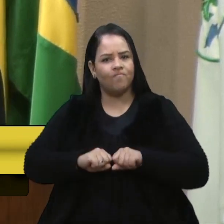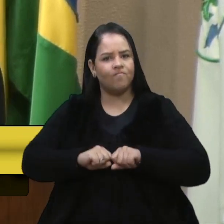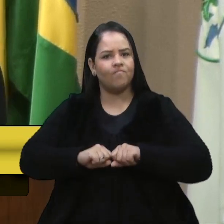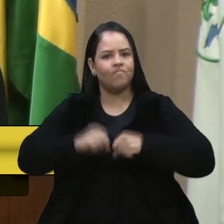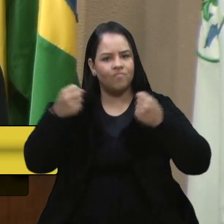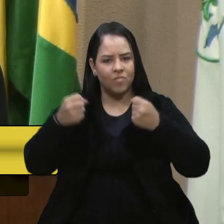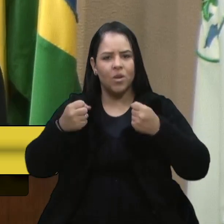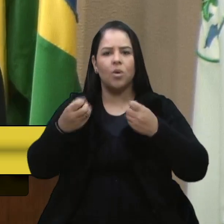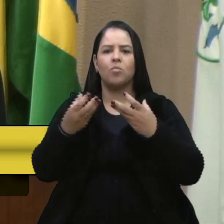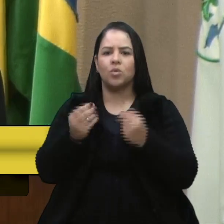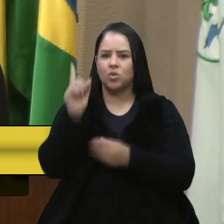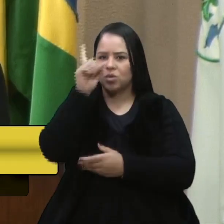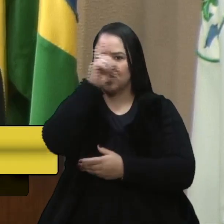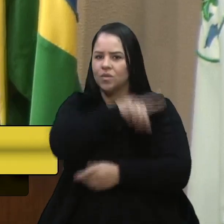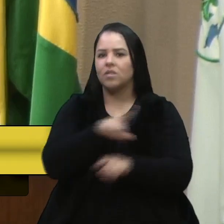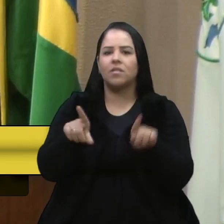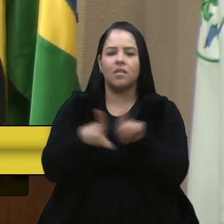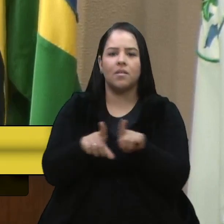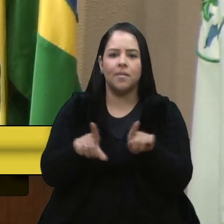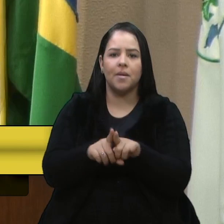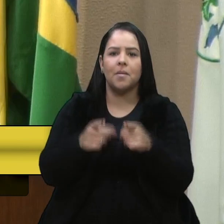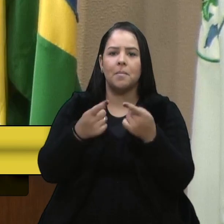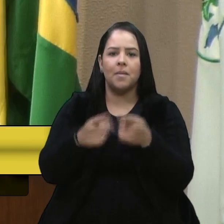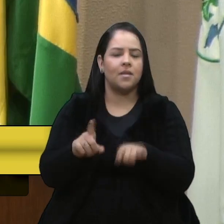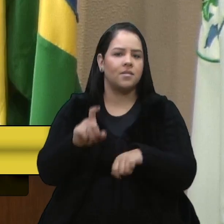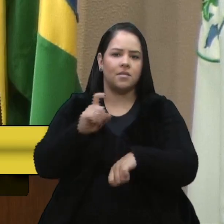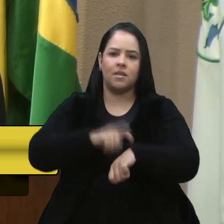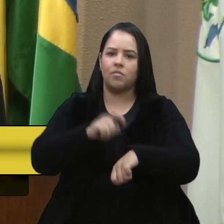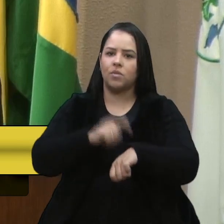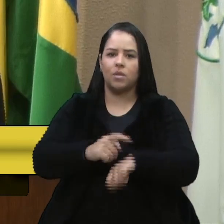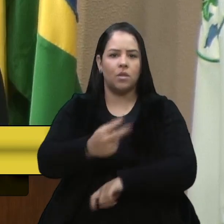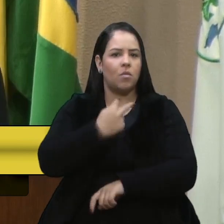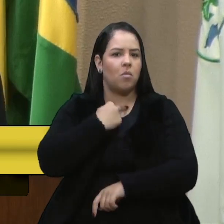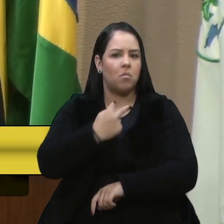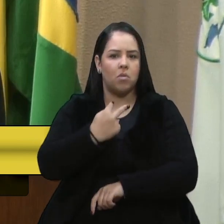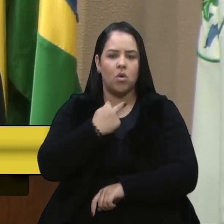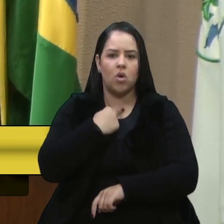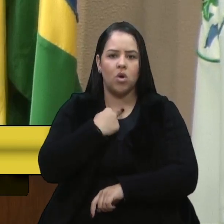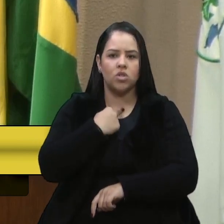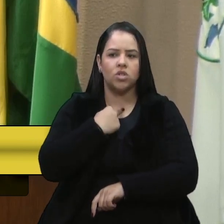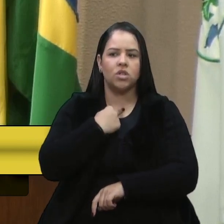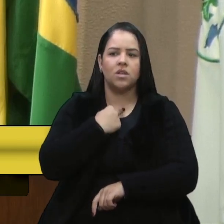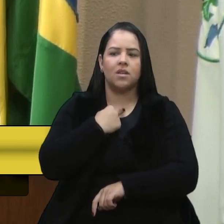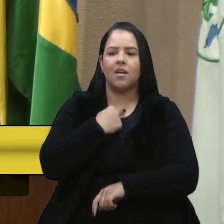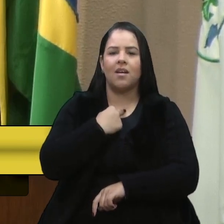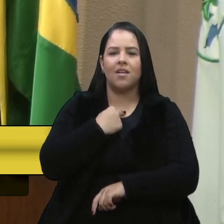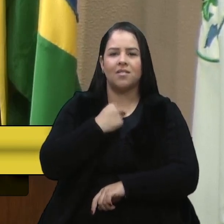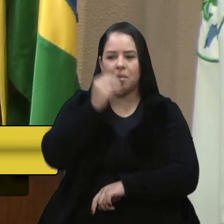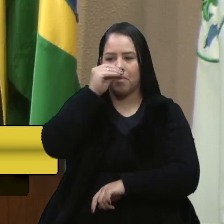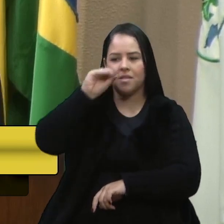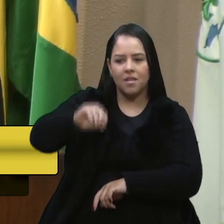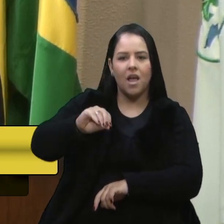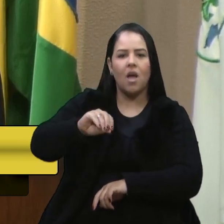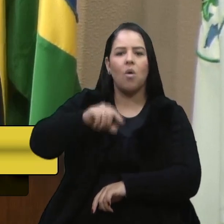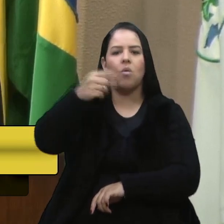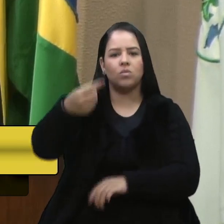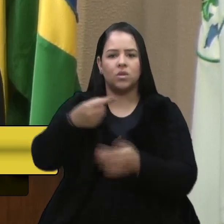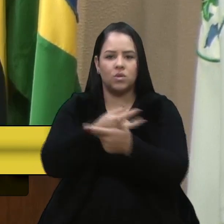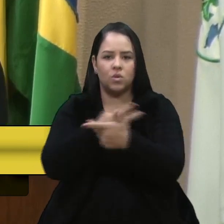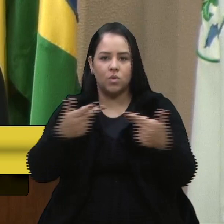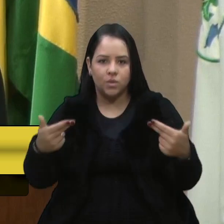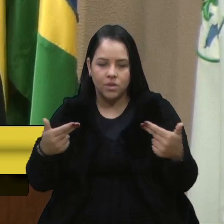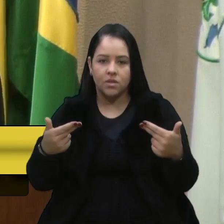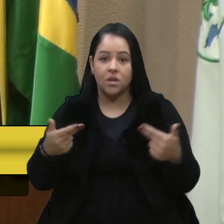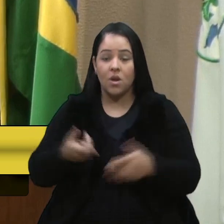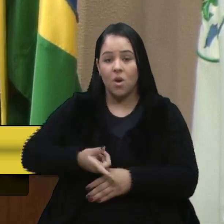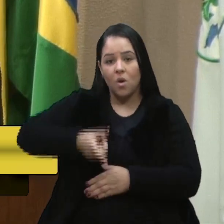muitas dificuldades, mas que em momento nenhum pode negar e deixar de olhar para as outras questões. Ontem eu